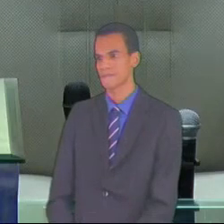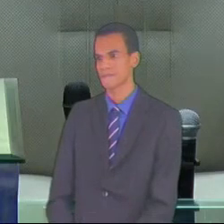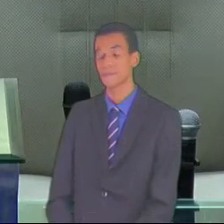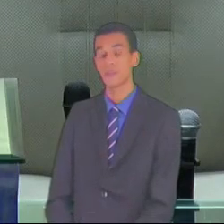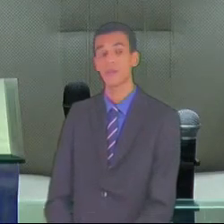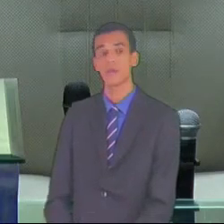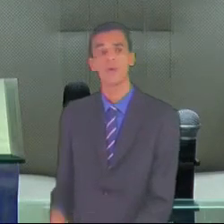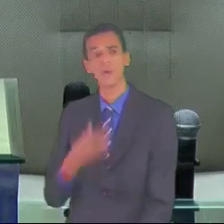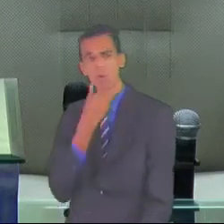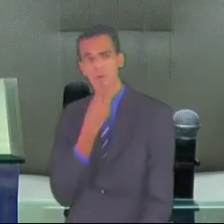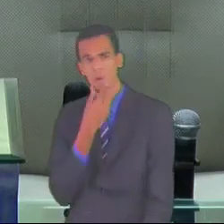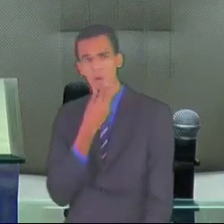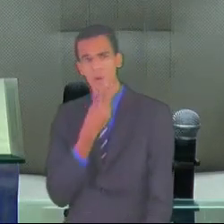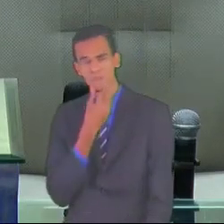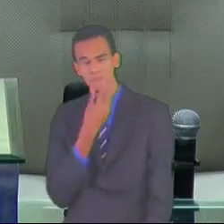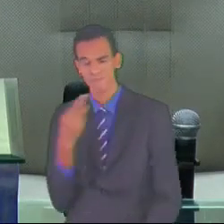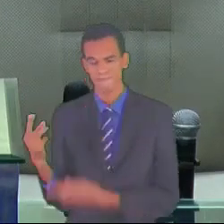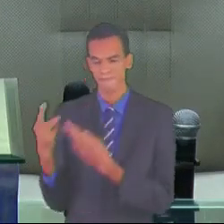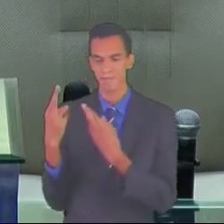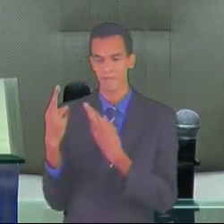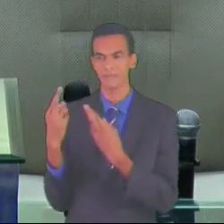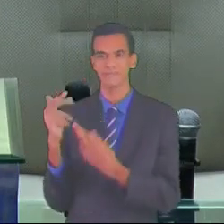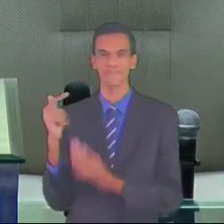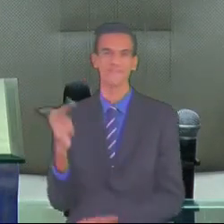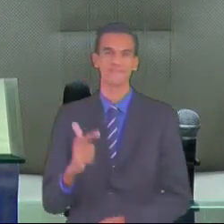Um homem que padece sem esperança,